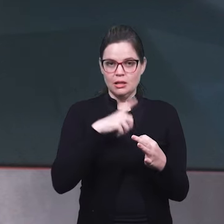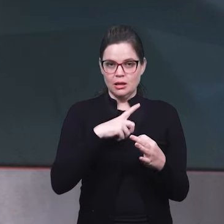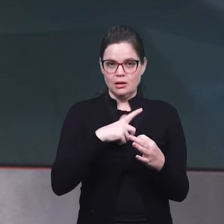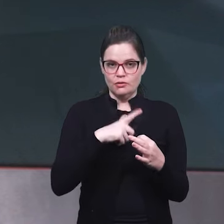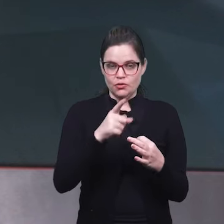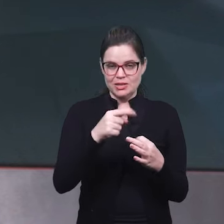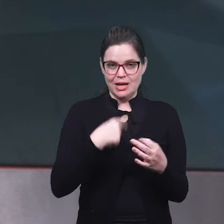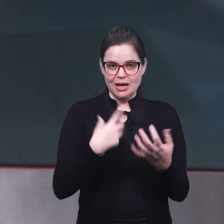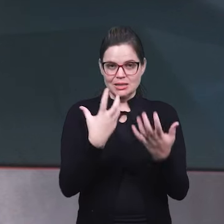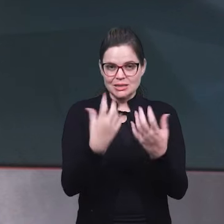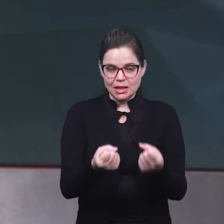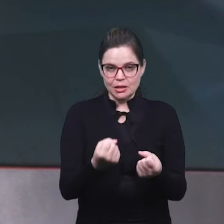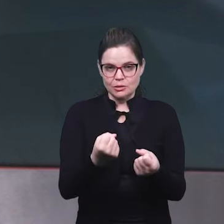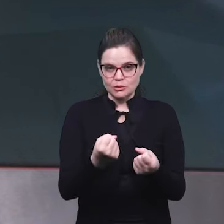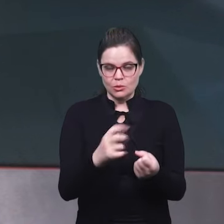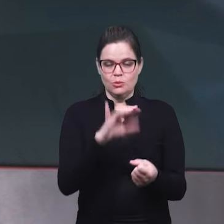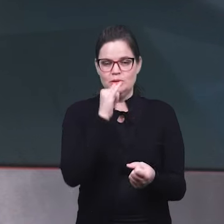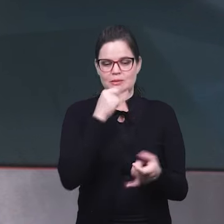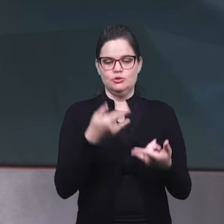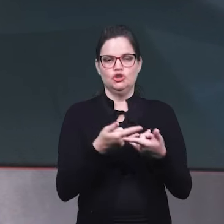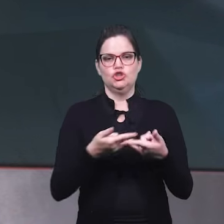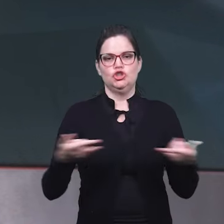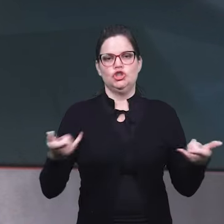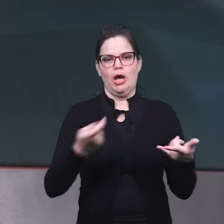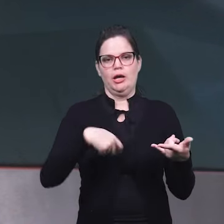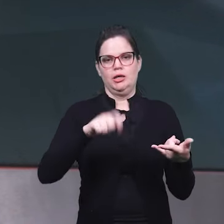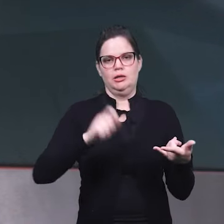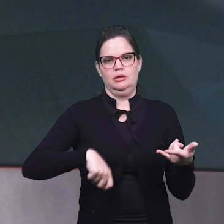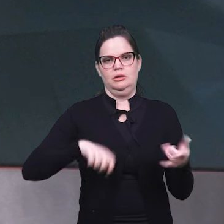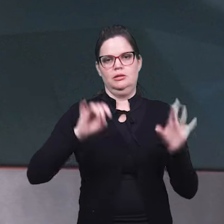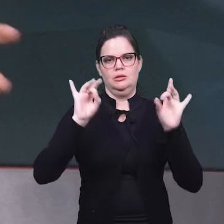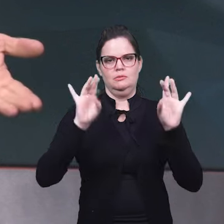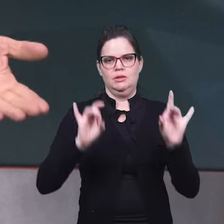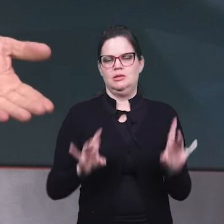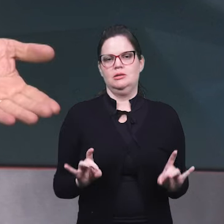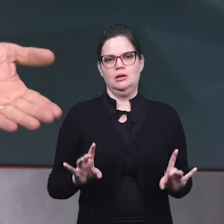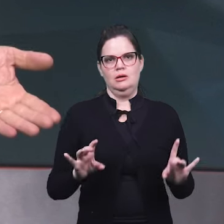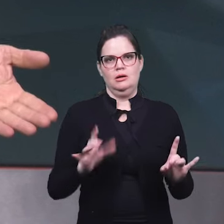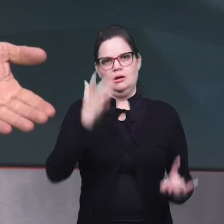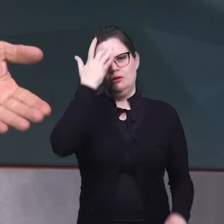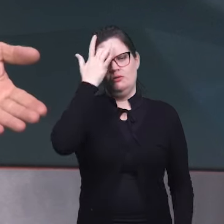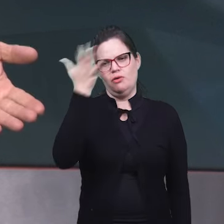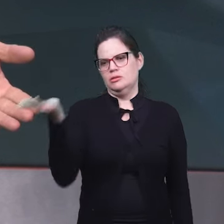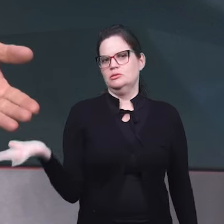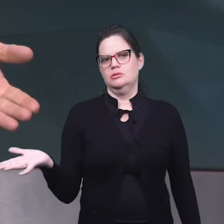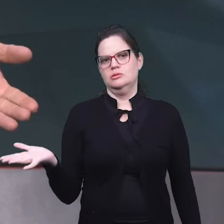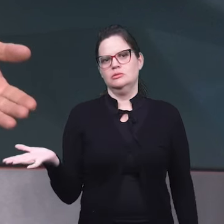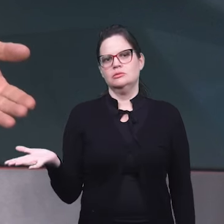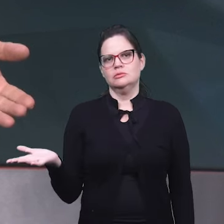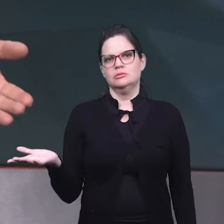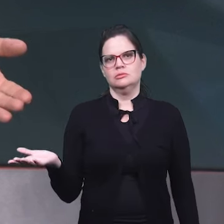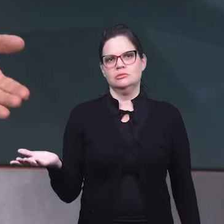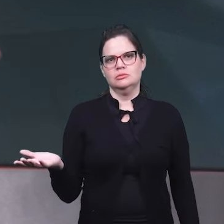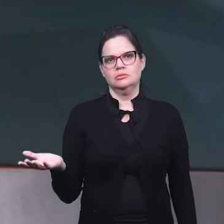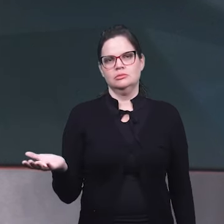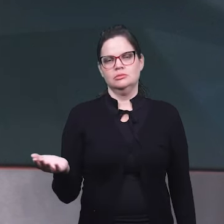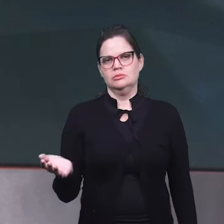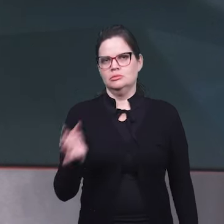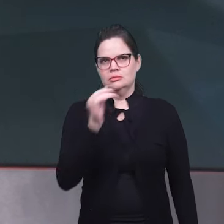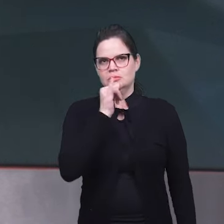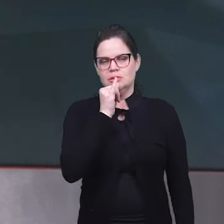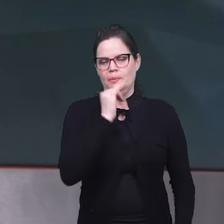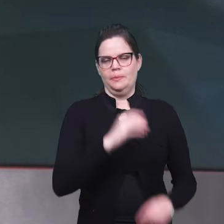dívida. O cheque especial. Não tem nada mais fácil do que isso, né?